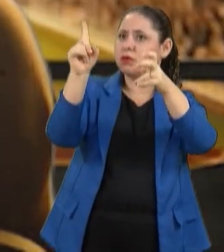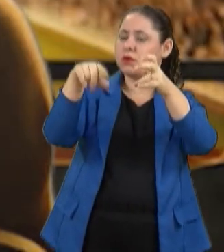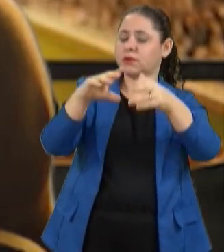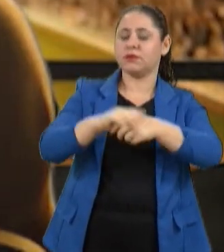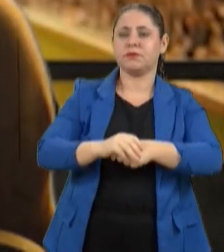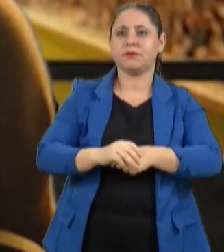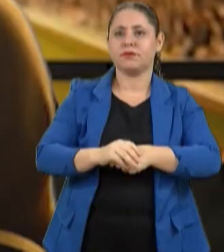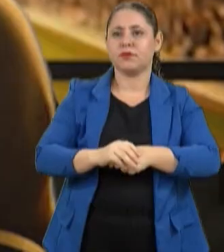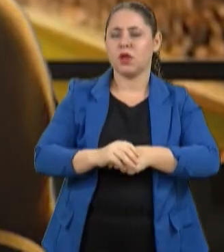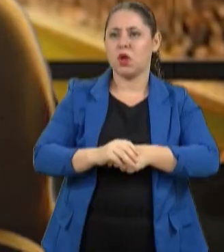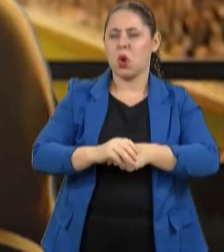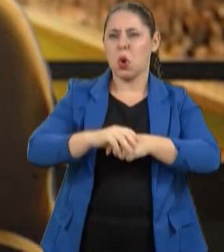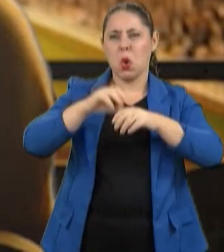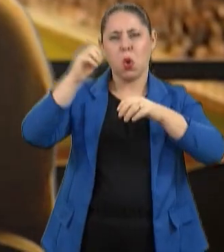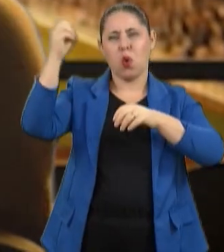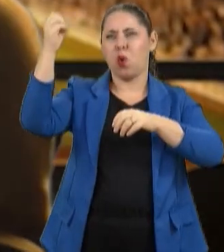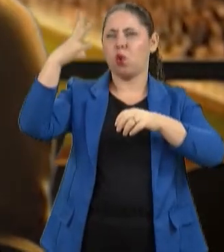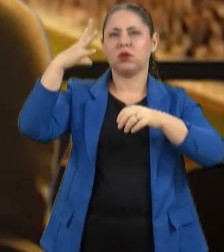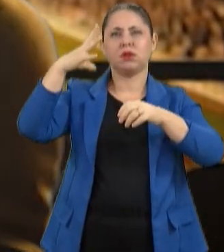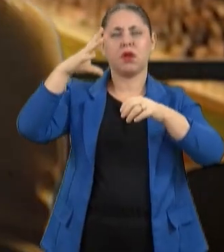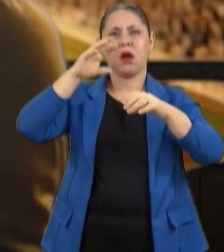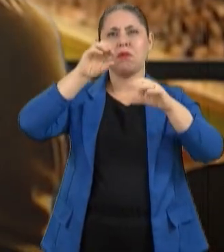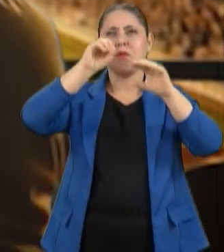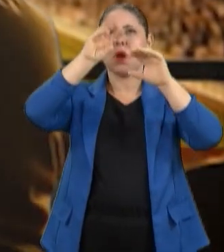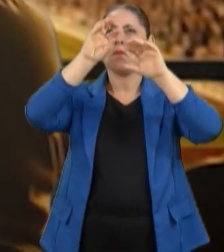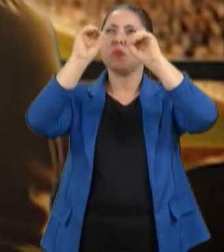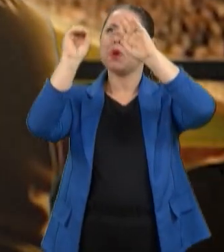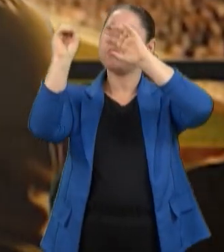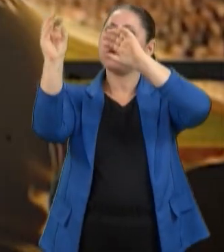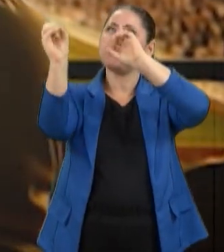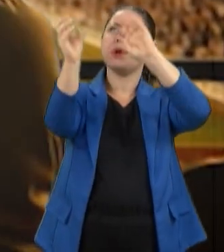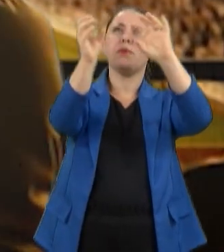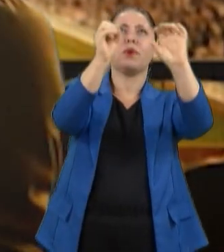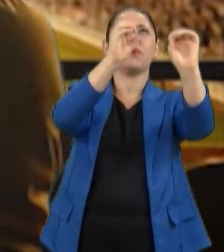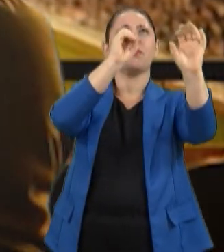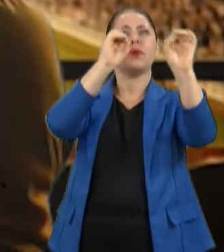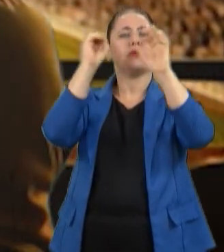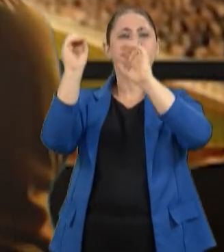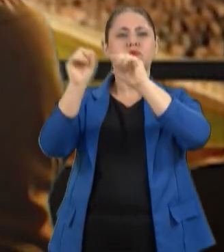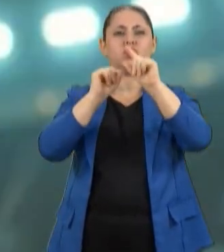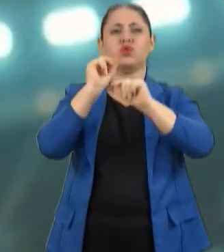percebi. E cheio de luzes coloridas.